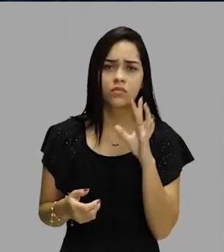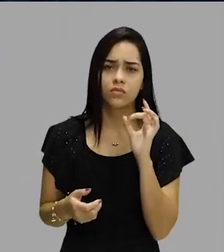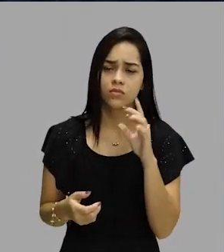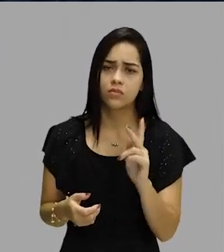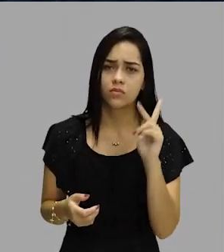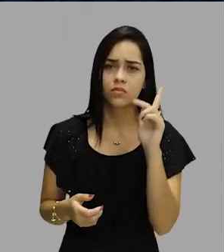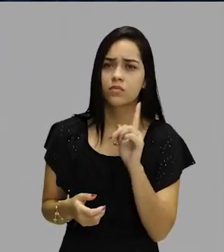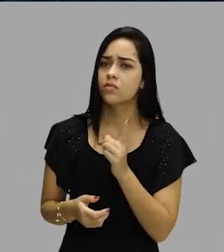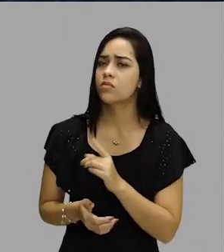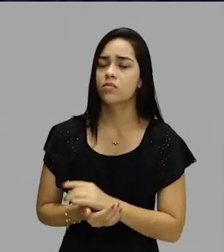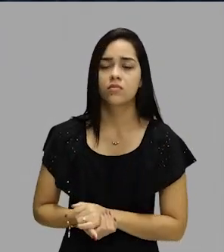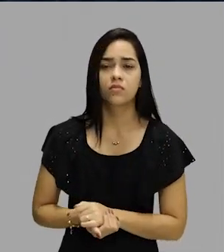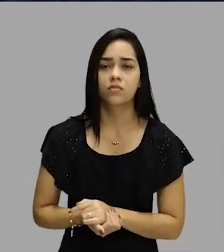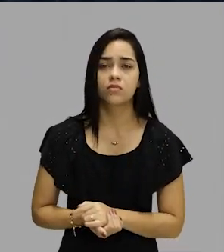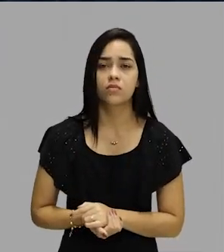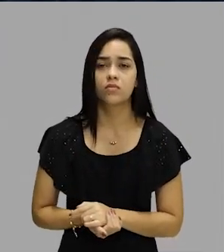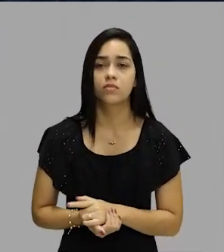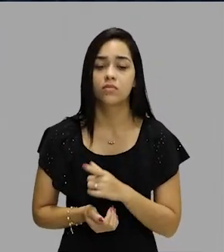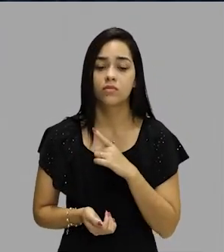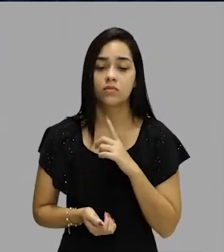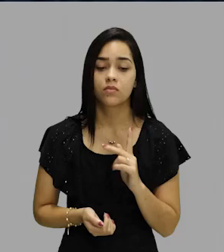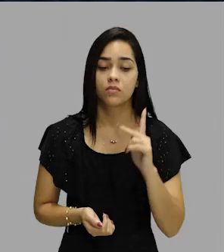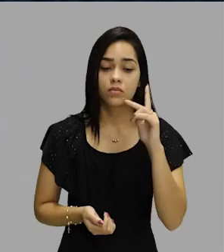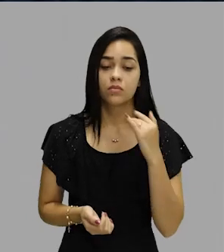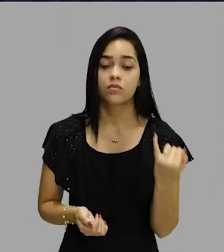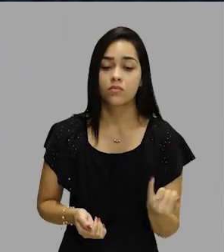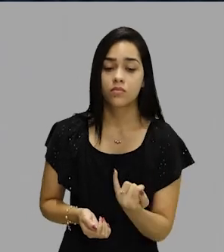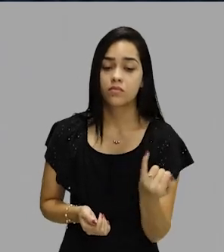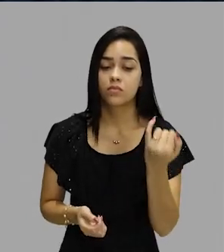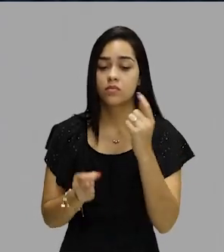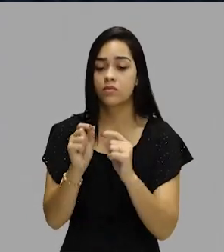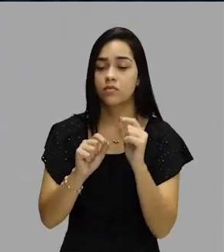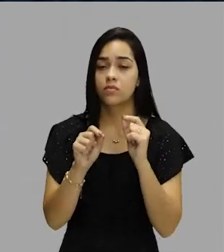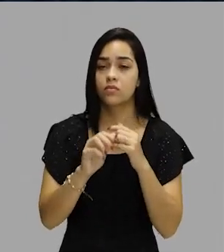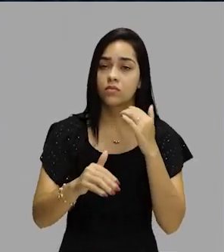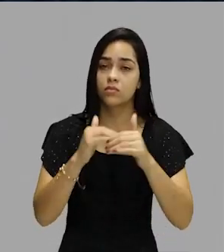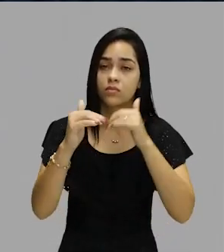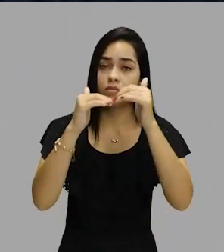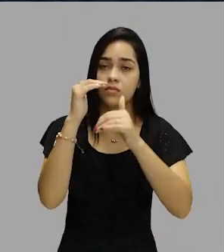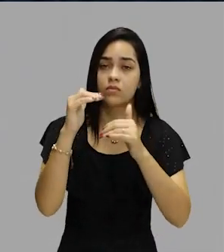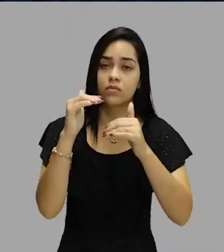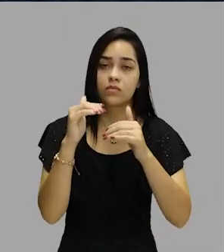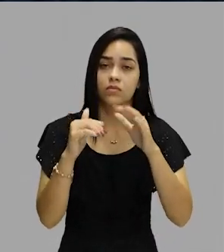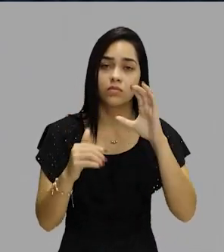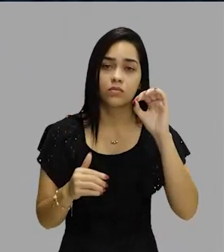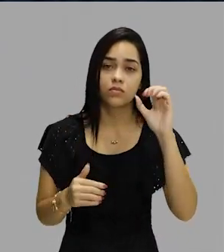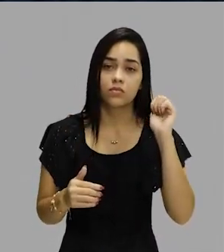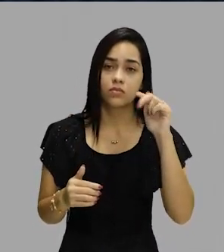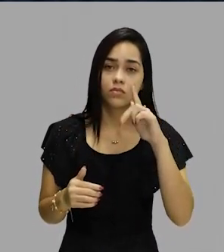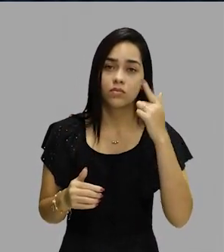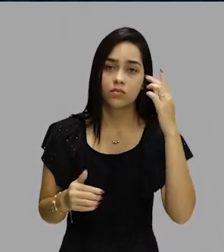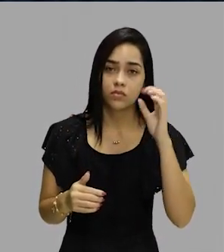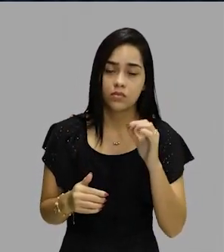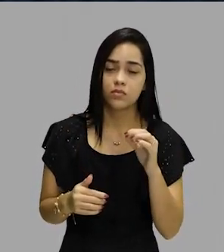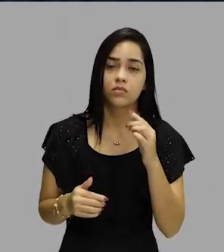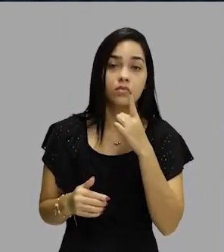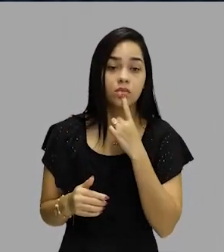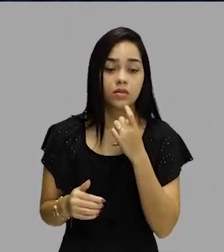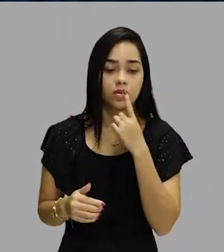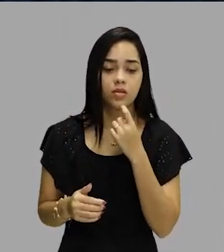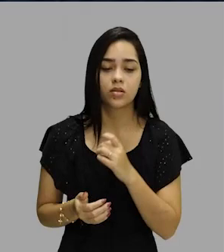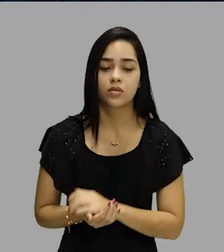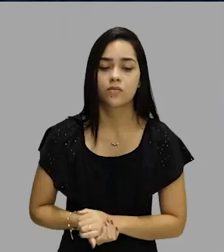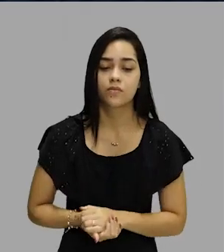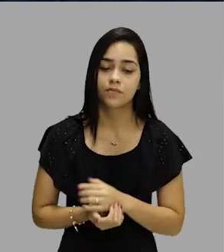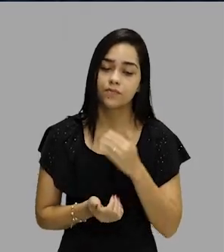a vitamina K, né? A vitamina K é muito importante para esse processo de coagulação sanguínea, ok?